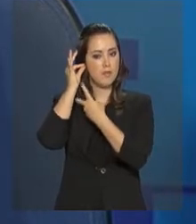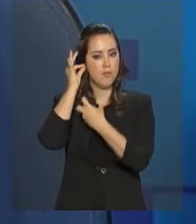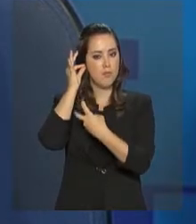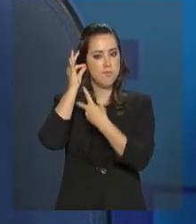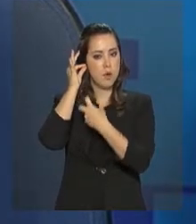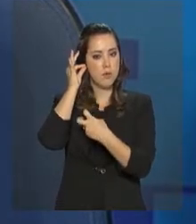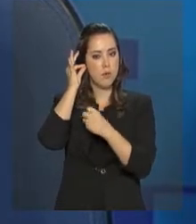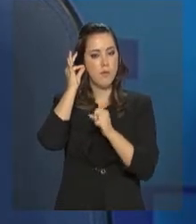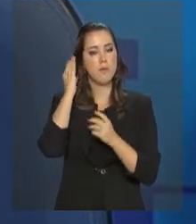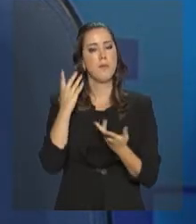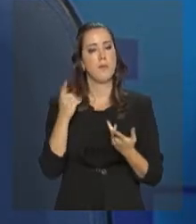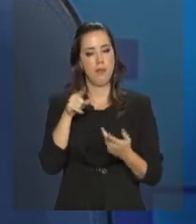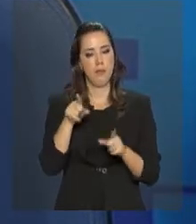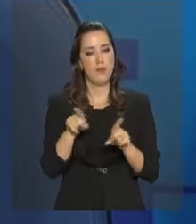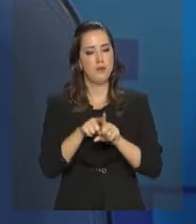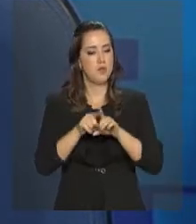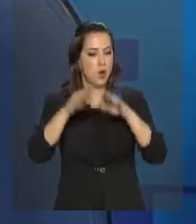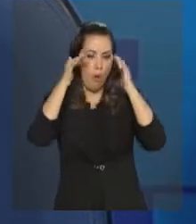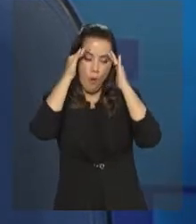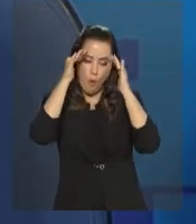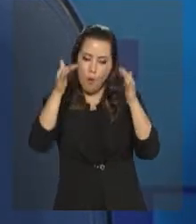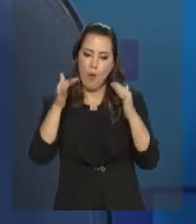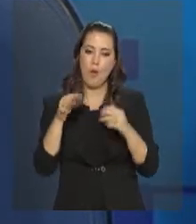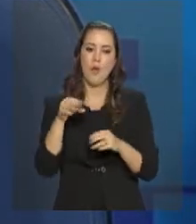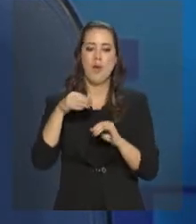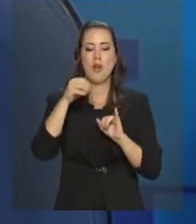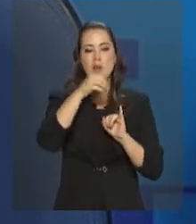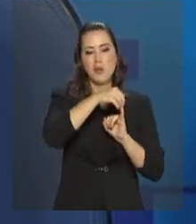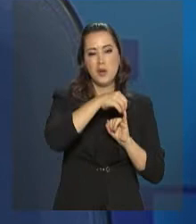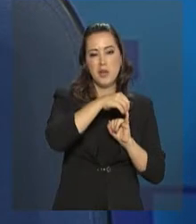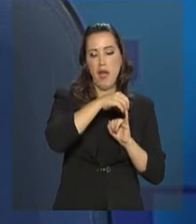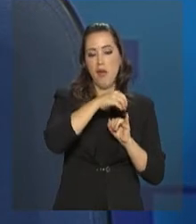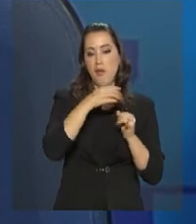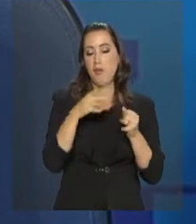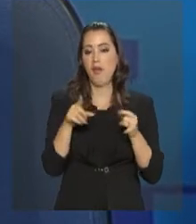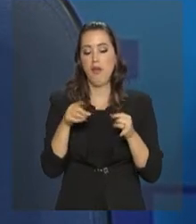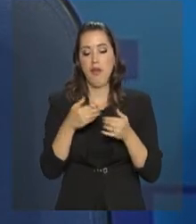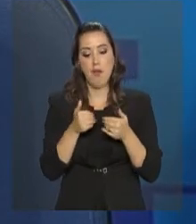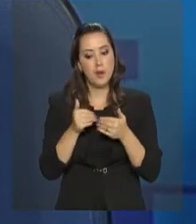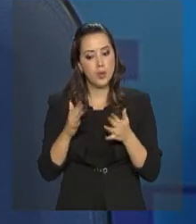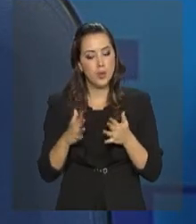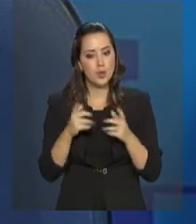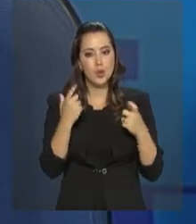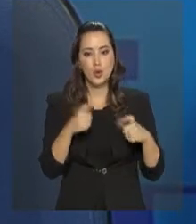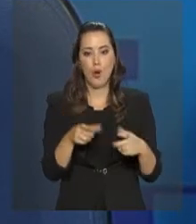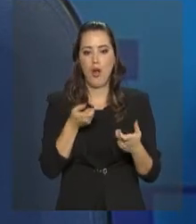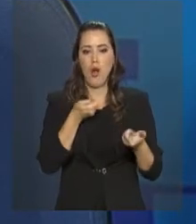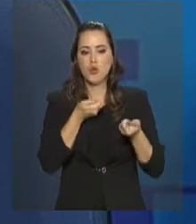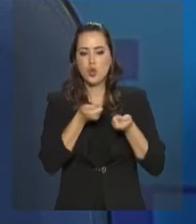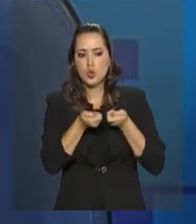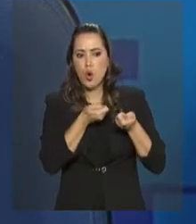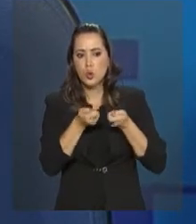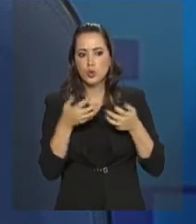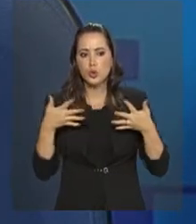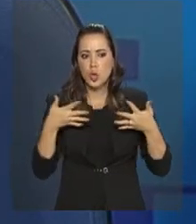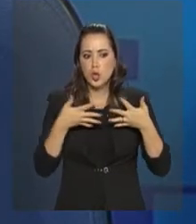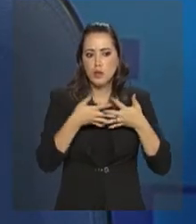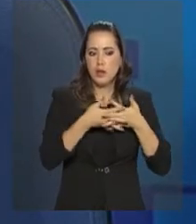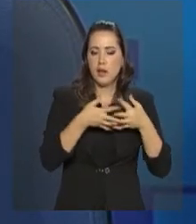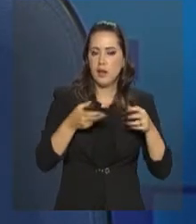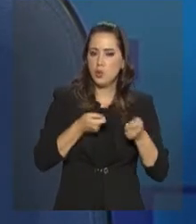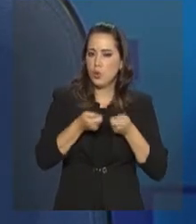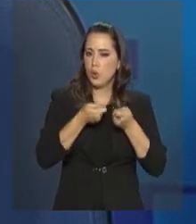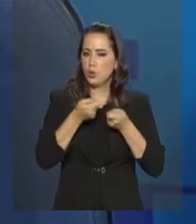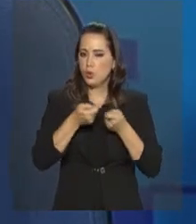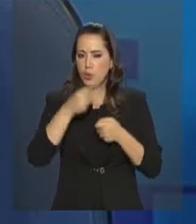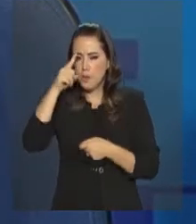também, honrosamente, para o INEP, para o Ministério da Educação, a inauguração de um centro integrado de comando e